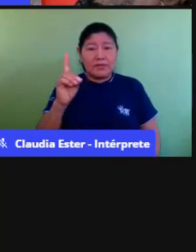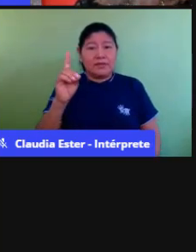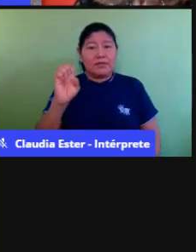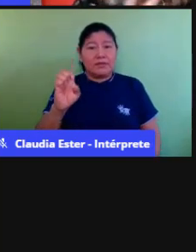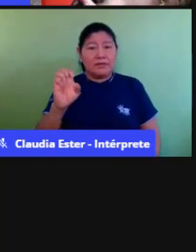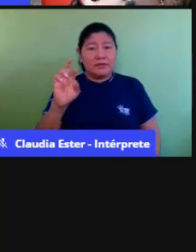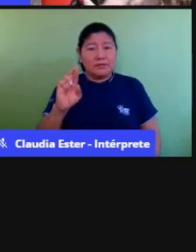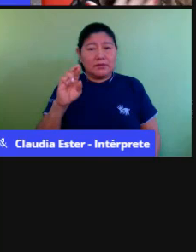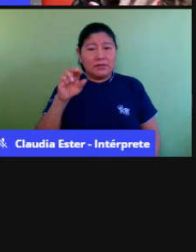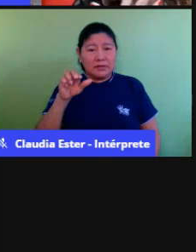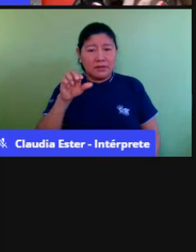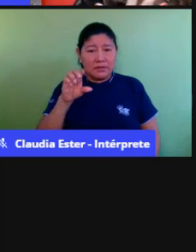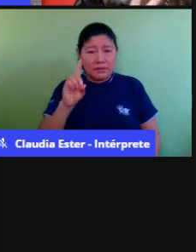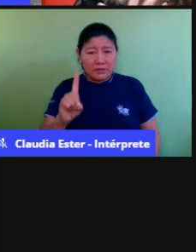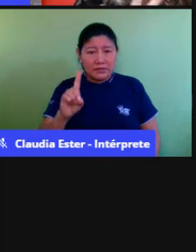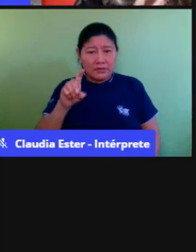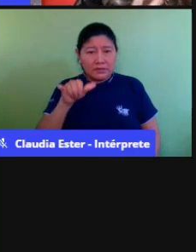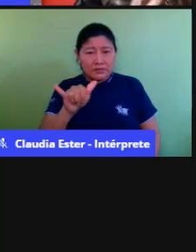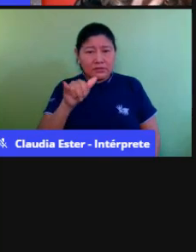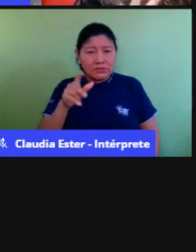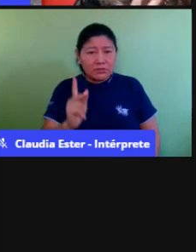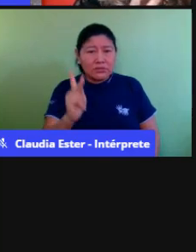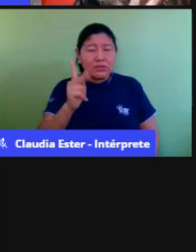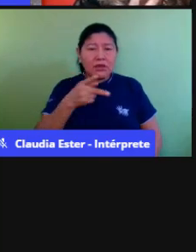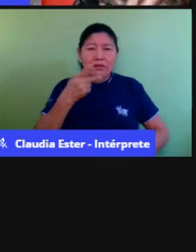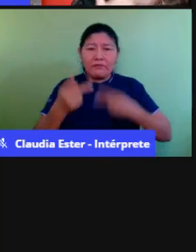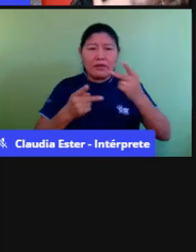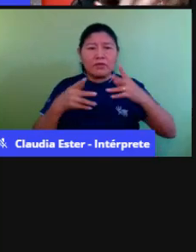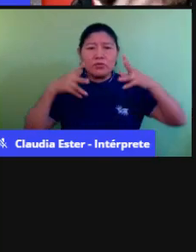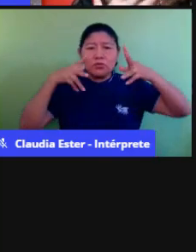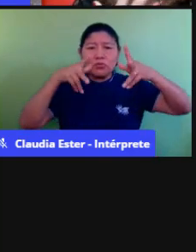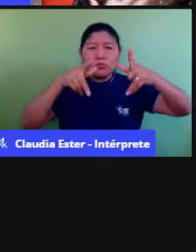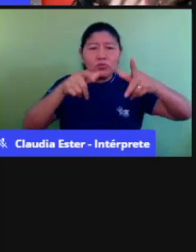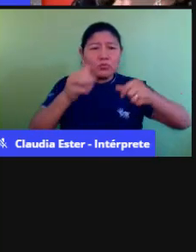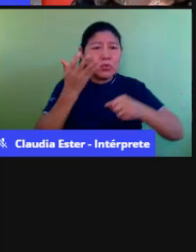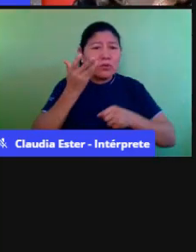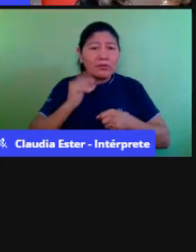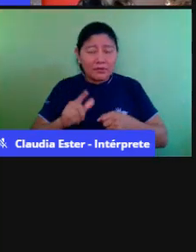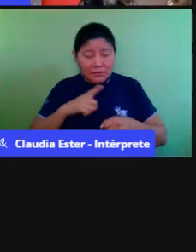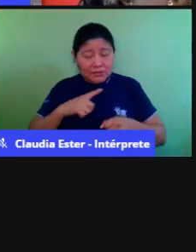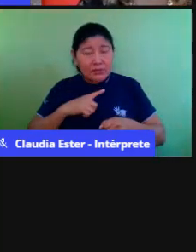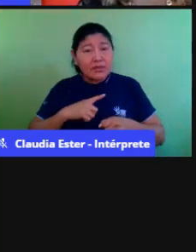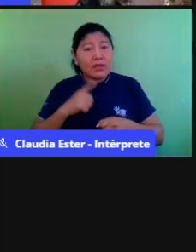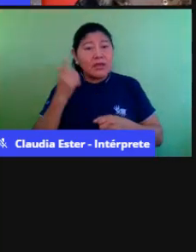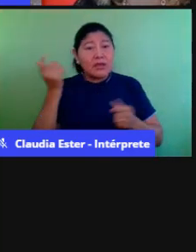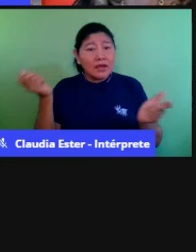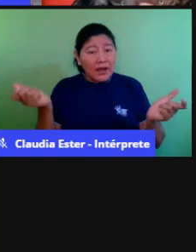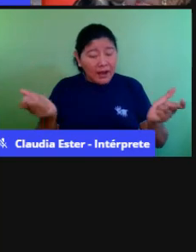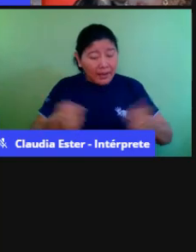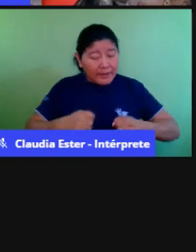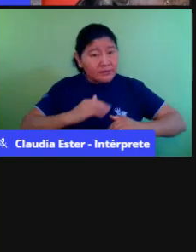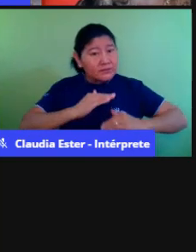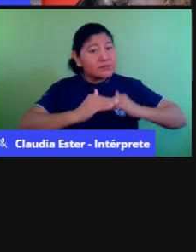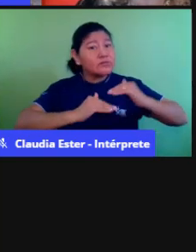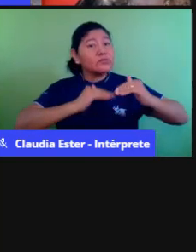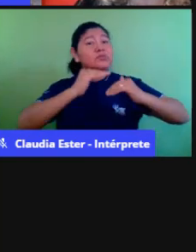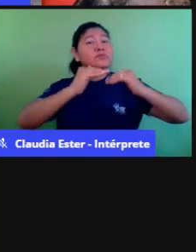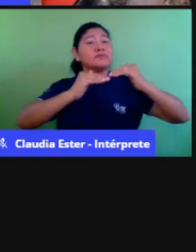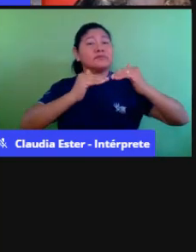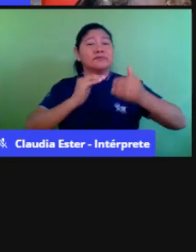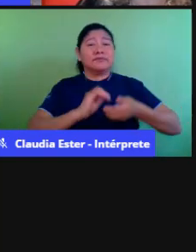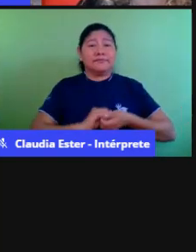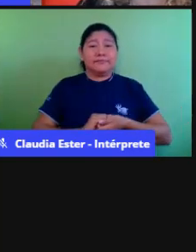desenhar. Quanto mais atividades oferecidas, melhor para o seu desenvolvimento motor. Pode passar.